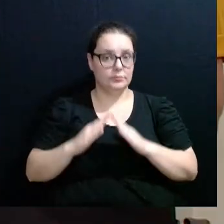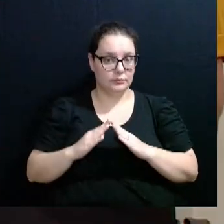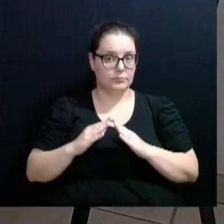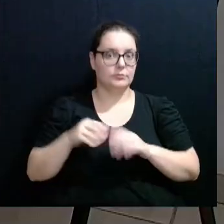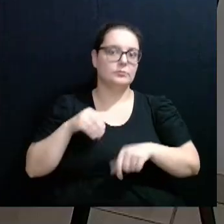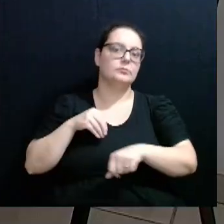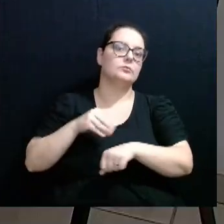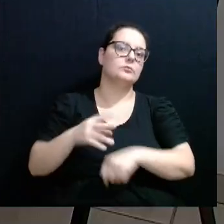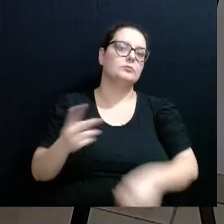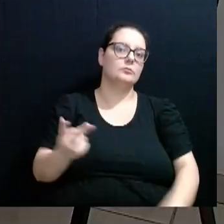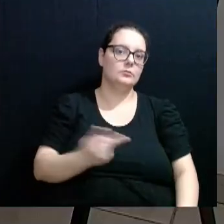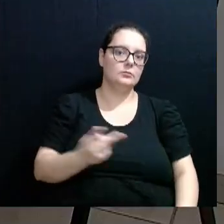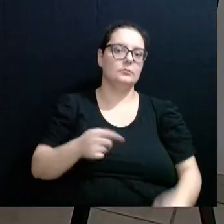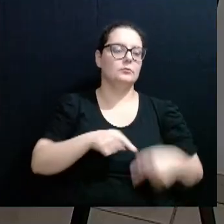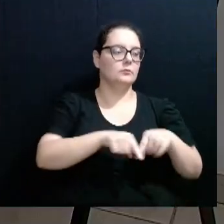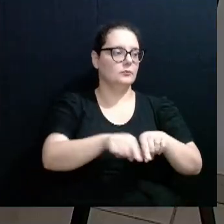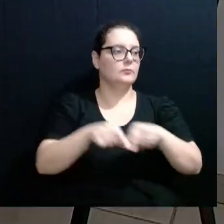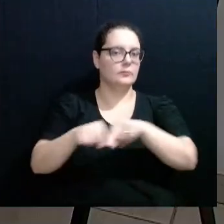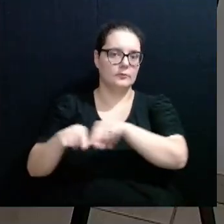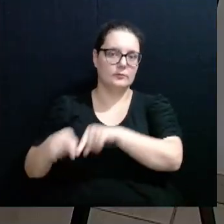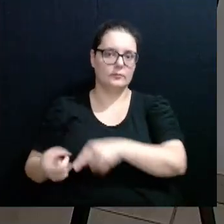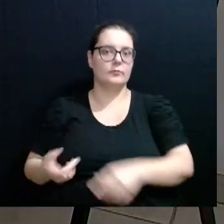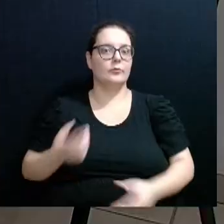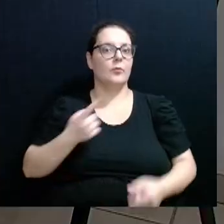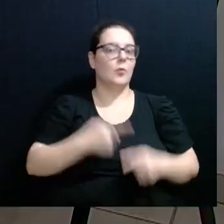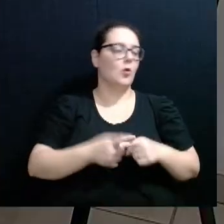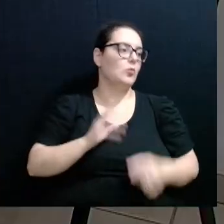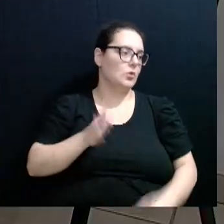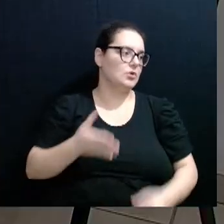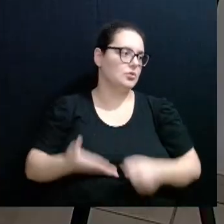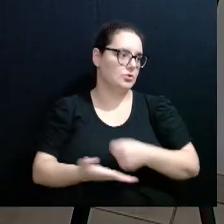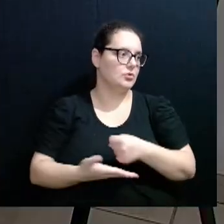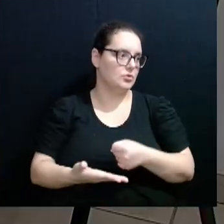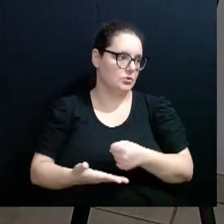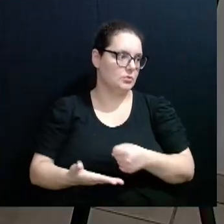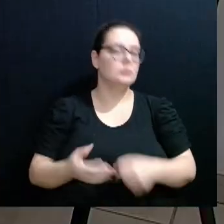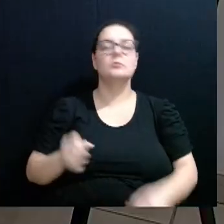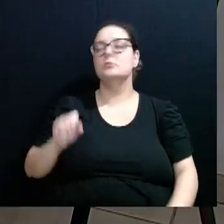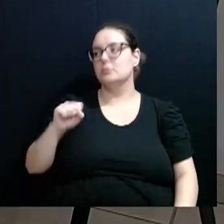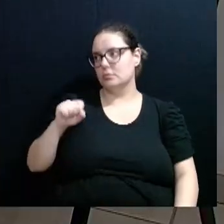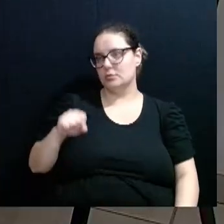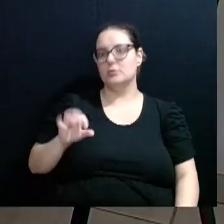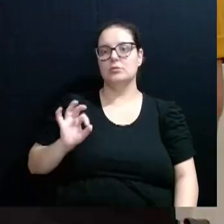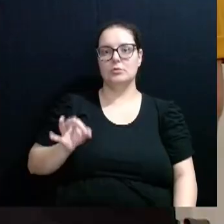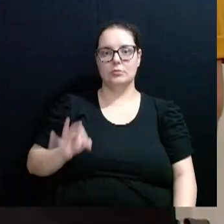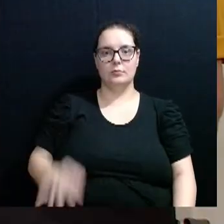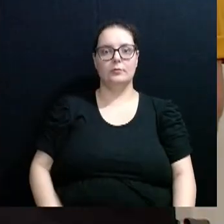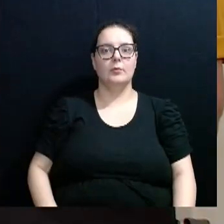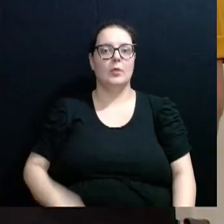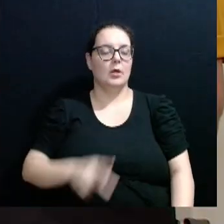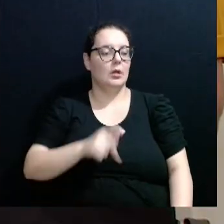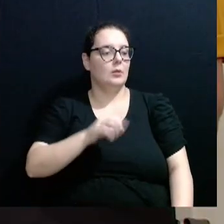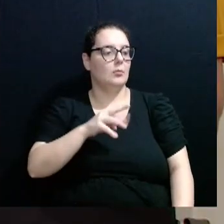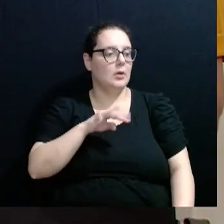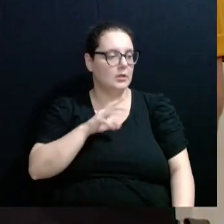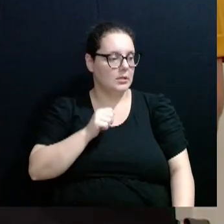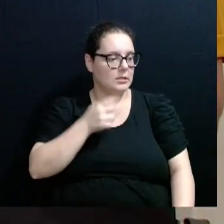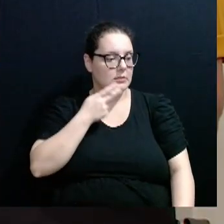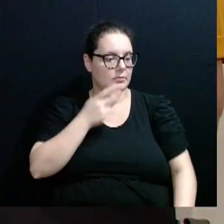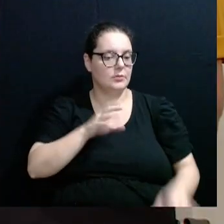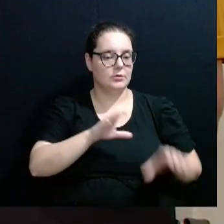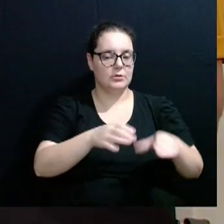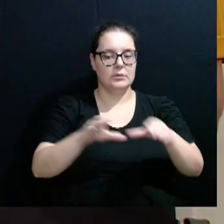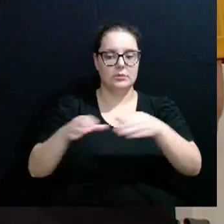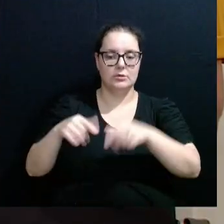esses parceiros. Porque daí já tem uma base, digamos assim, né? E Patrícia, você falou desses grupos de